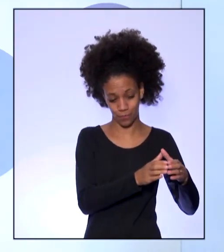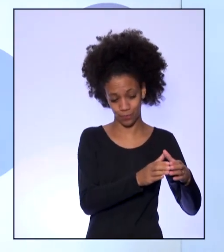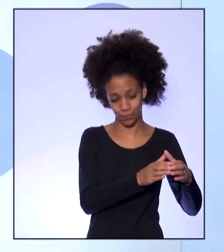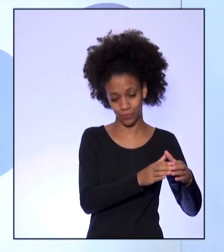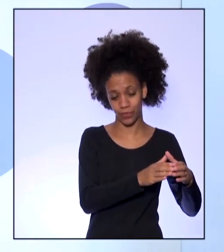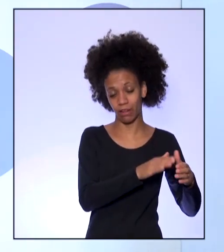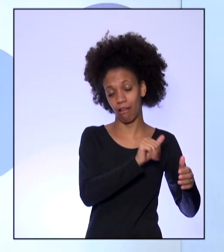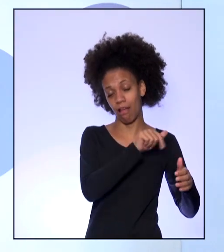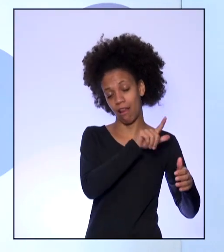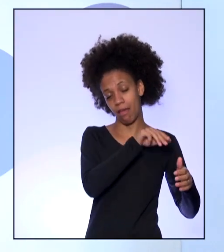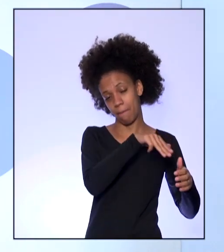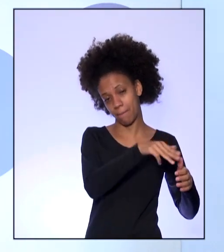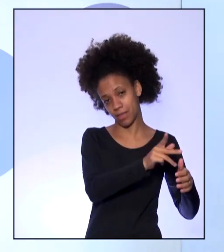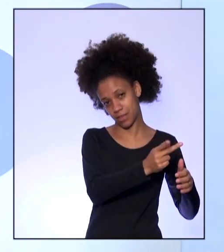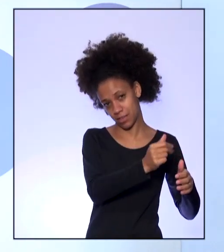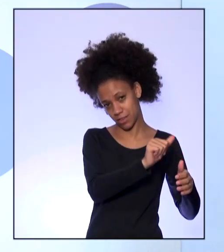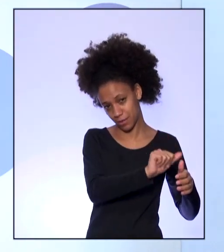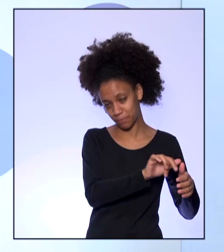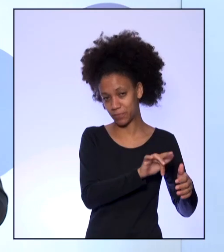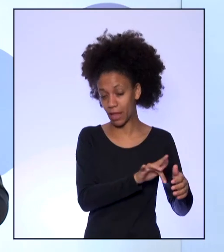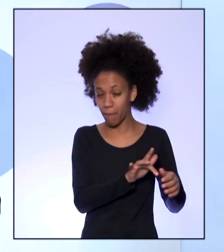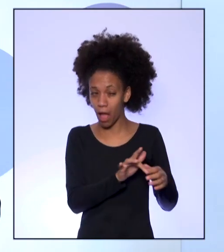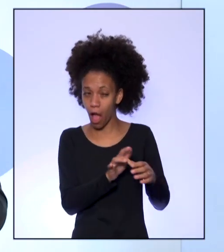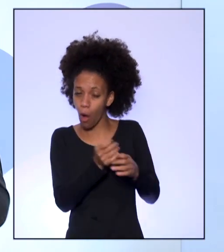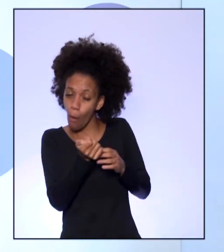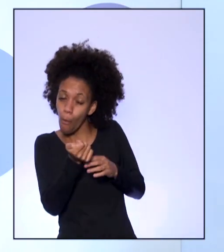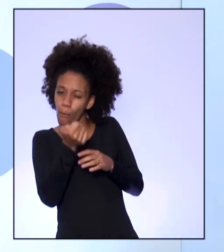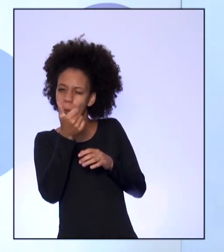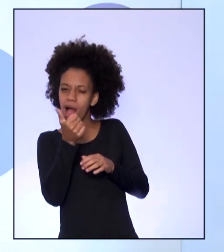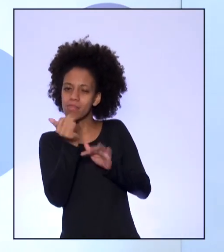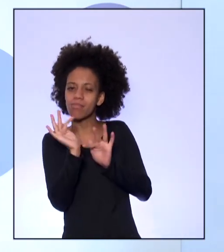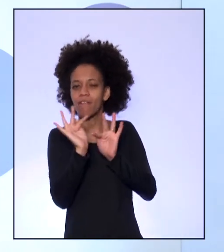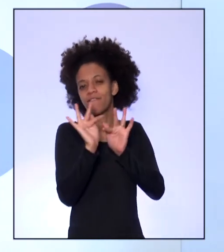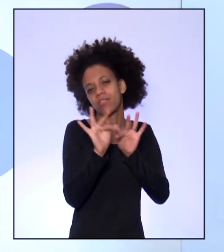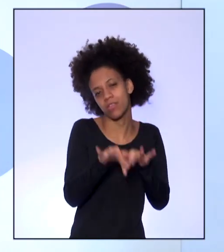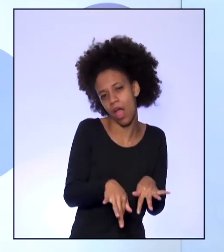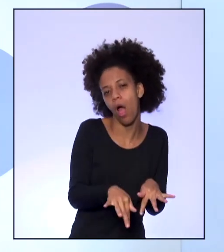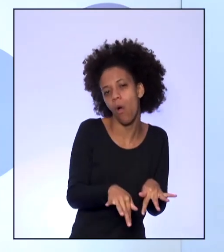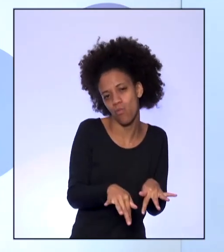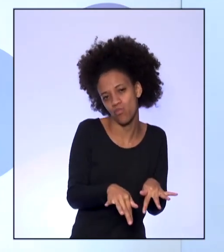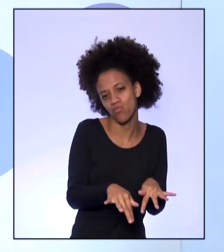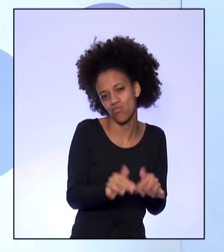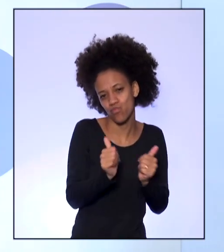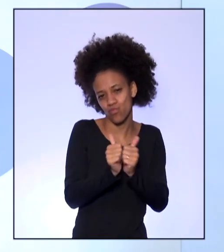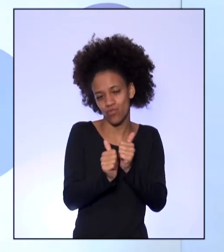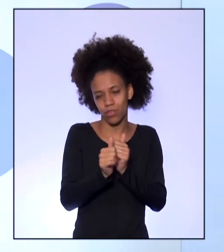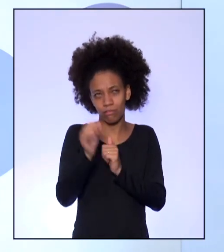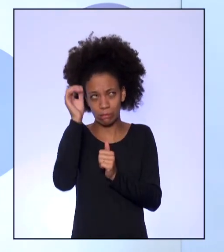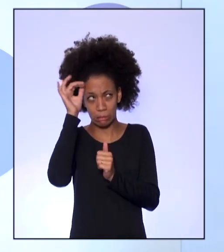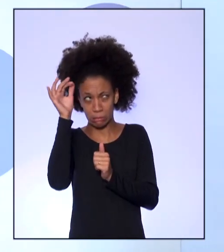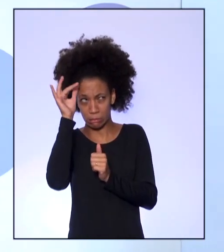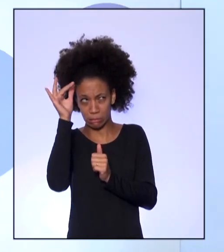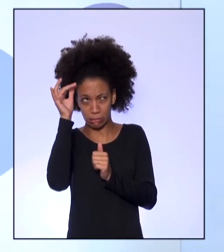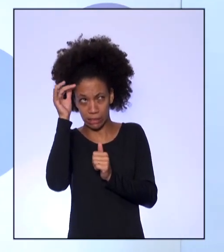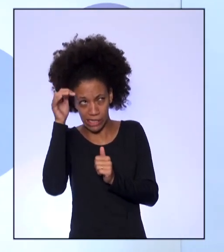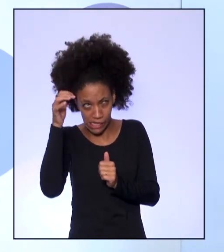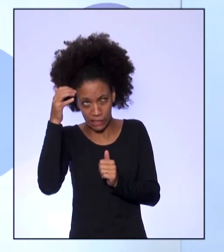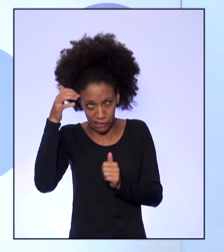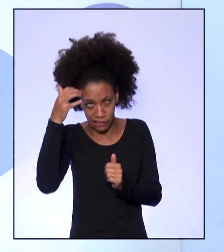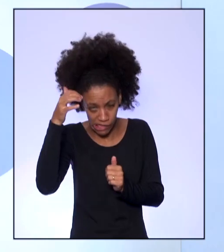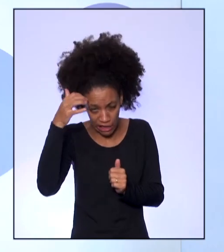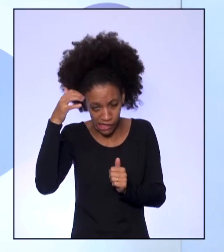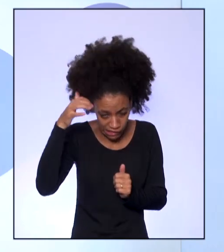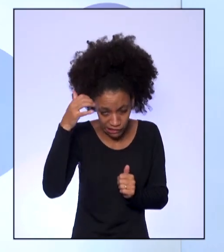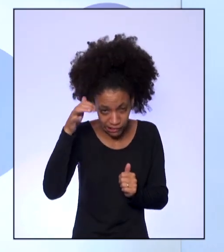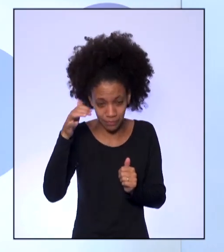semifinal. Foi na semifinal mesmo. Foi semifinal. Ó a briga. Semifinal. Foi na semifinal da Copa. Minha memória futebolística não tá indo muito boa,